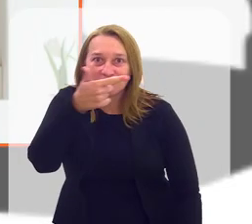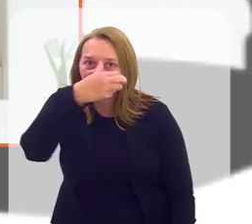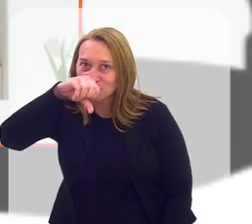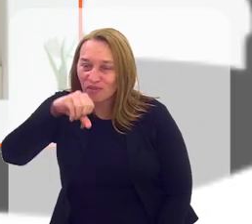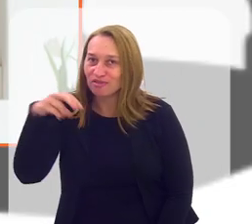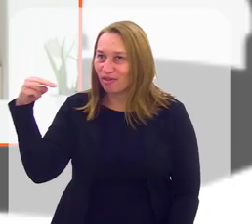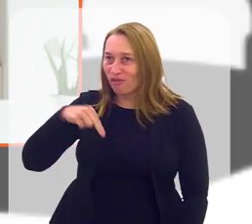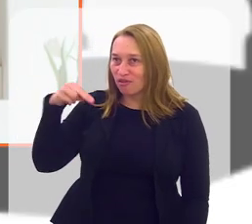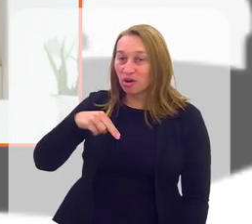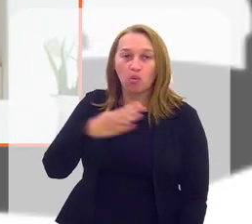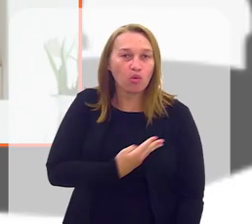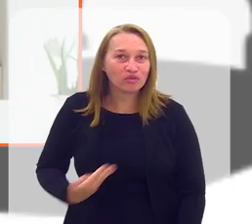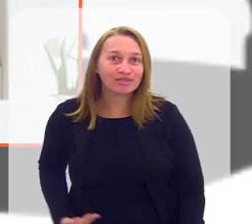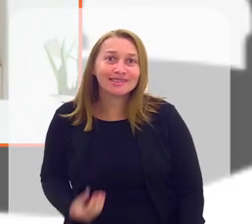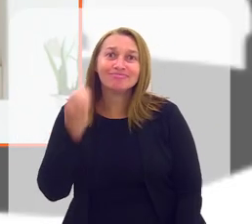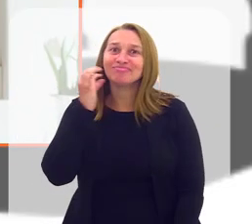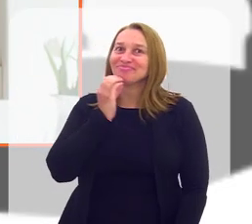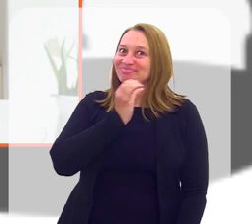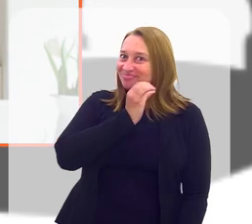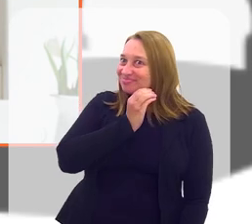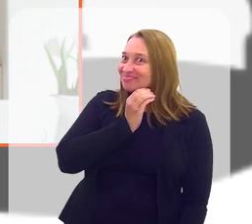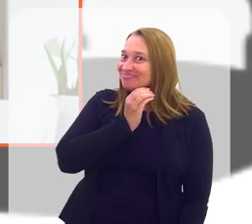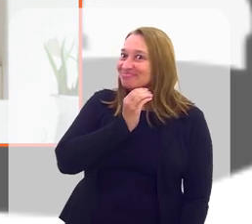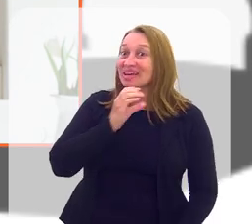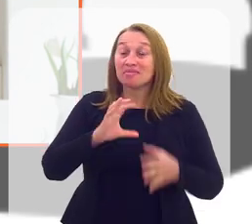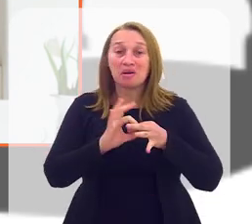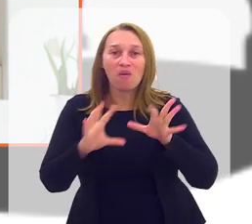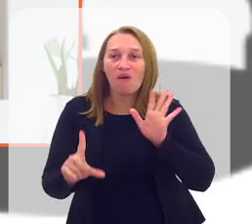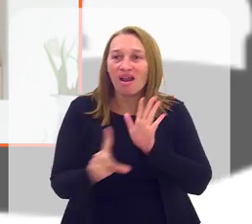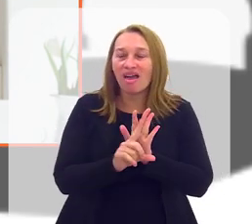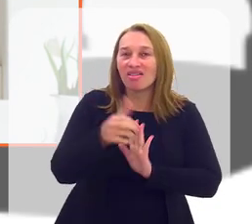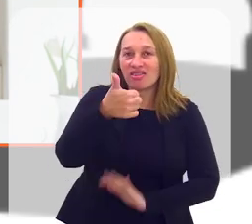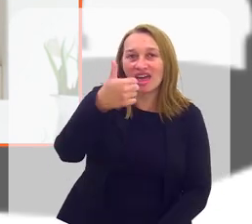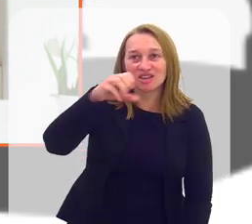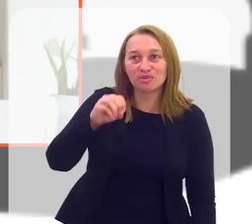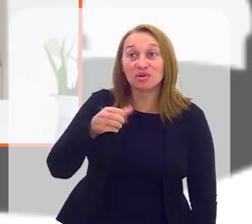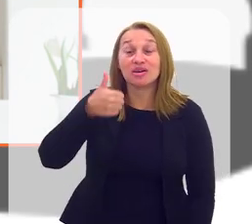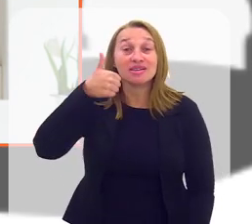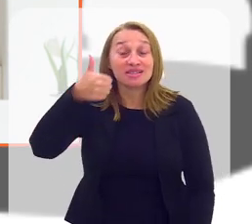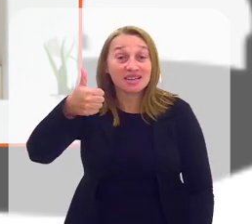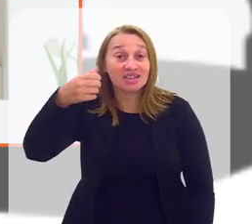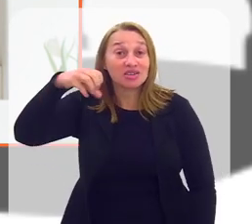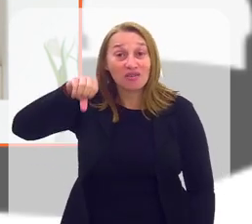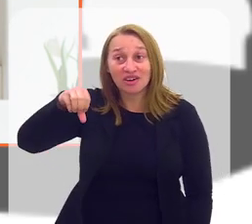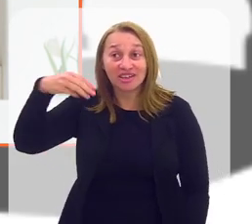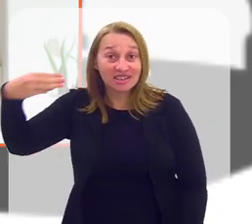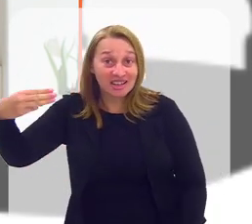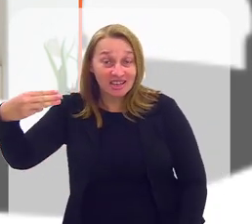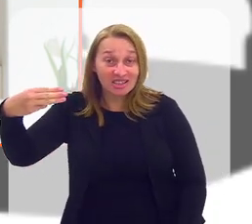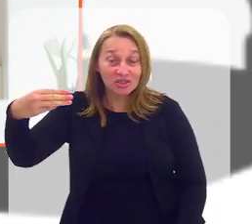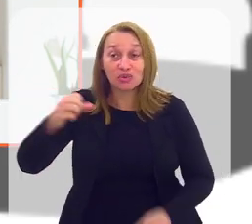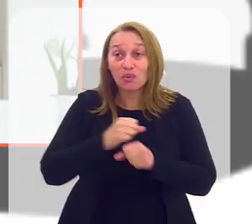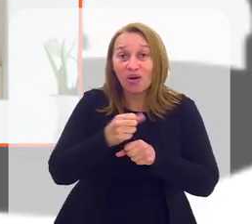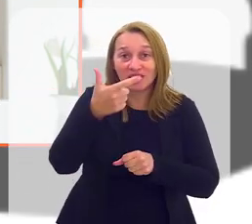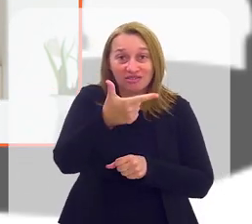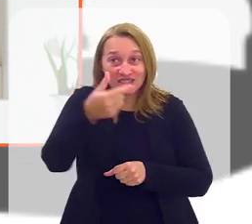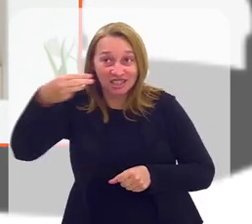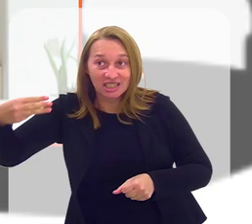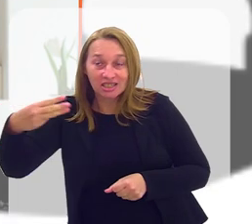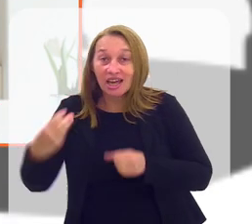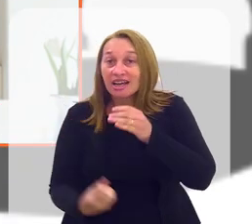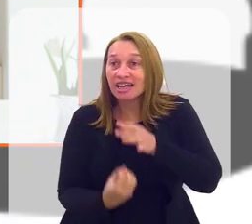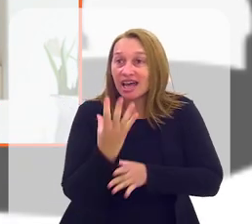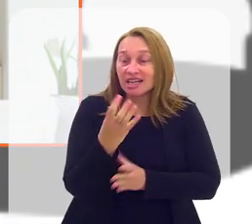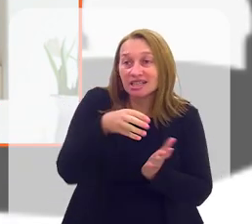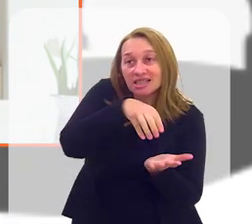Dia 29 de novembro, o governador Cláudio Castro sancionou a Lei 10.193 de 23, que autoriza a